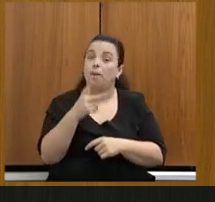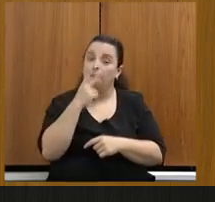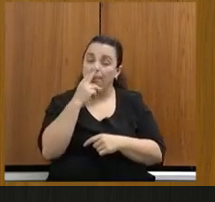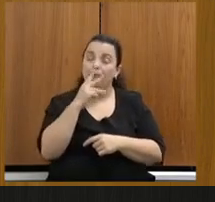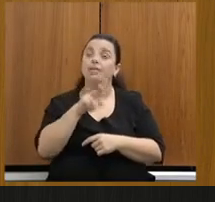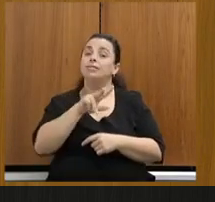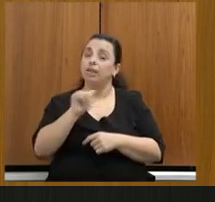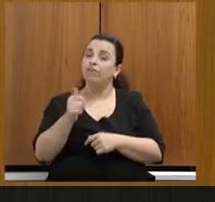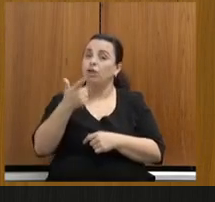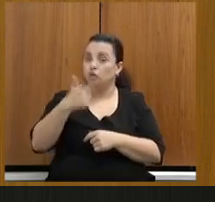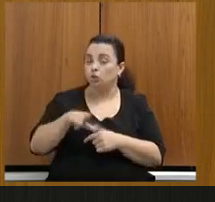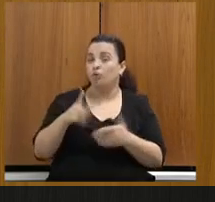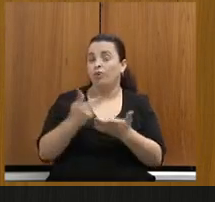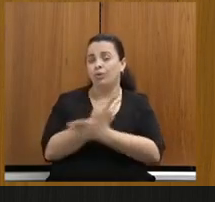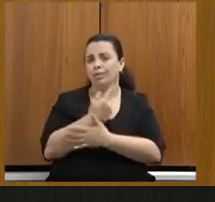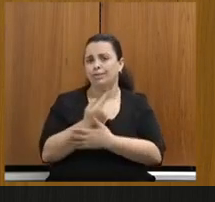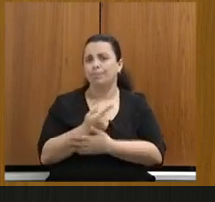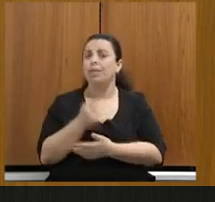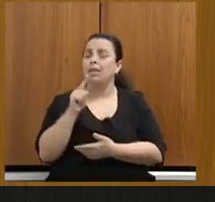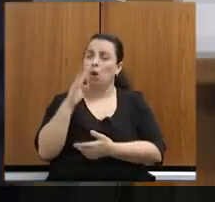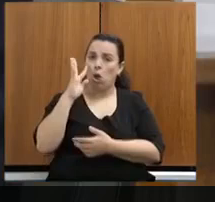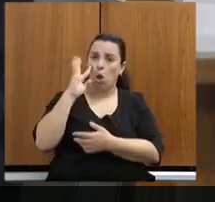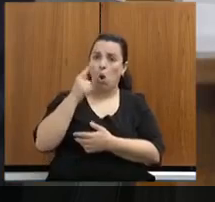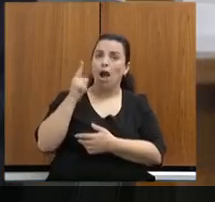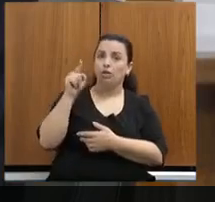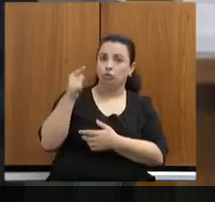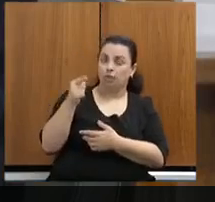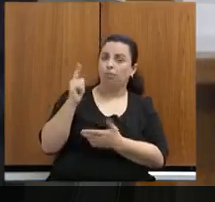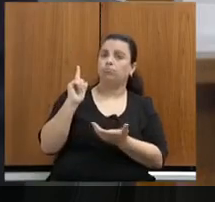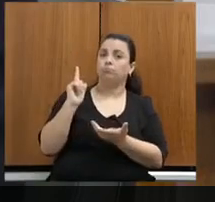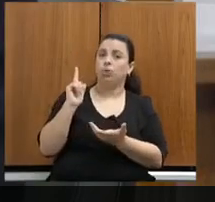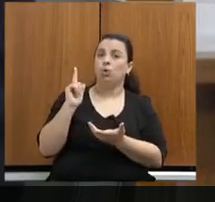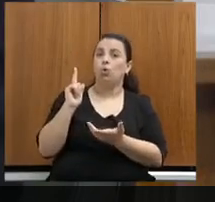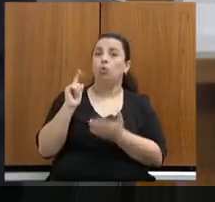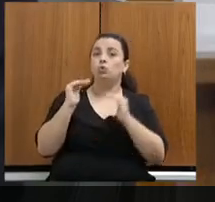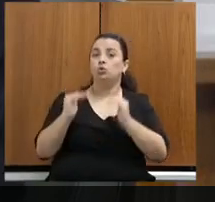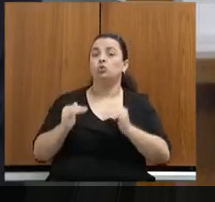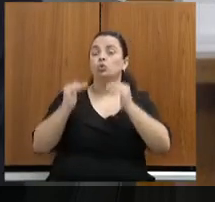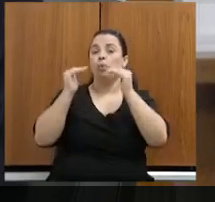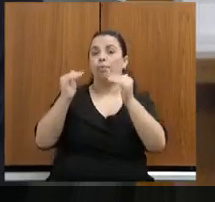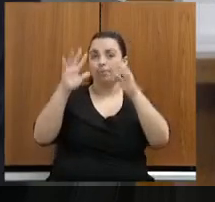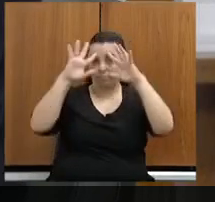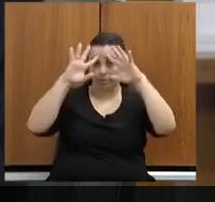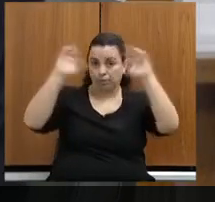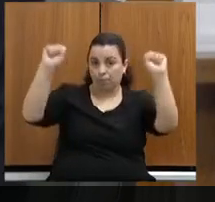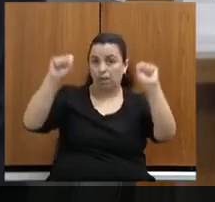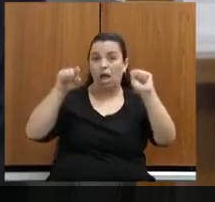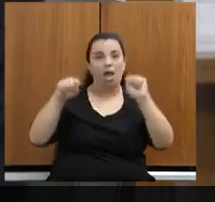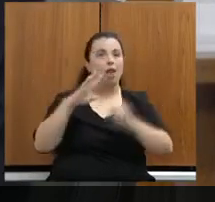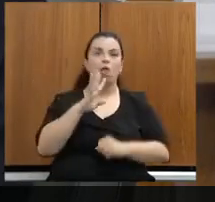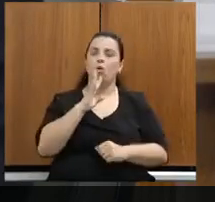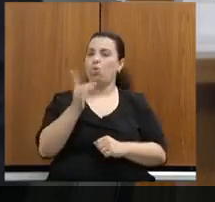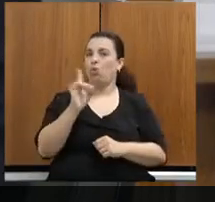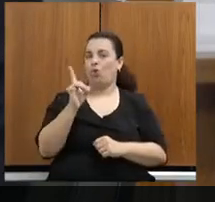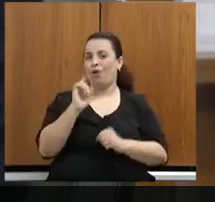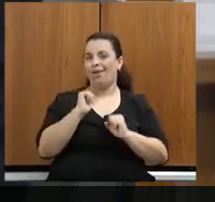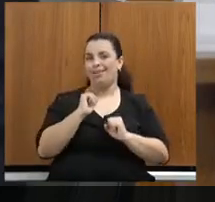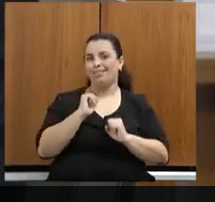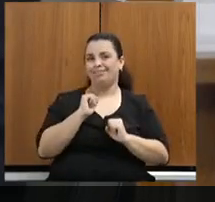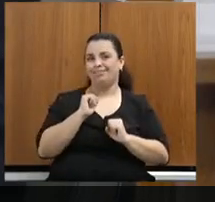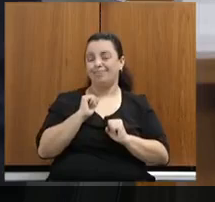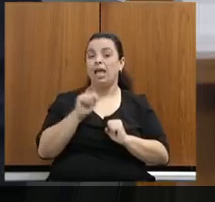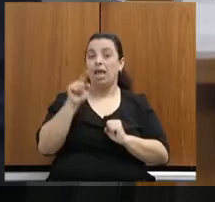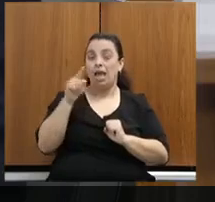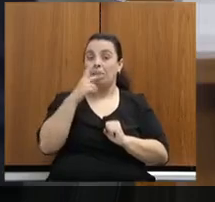Supremo não conhece a nossa história porque agora a decisão do Ministro Joaquim é feito com que também a polícia carioca fosse impedida de